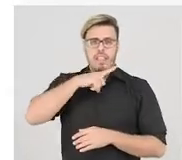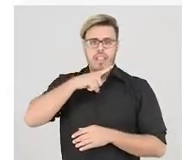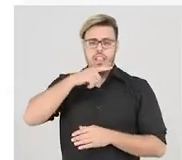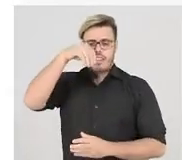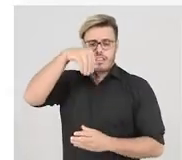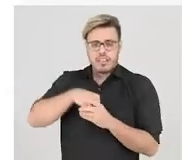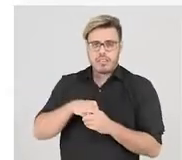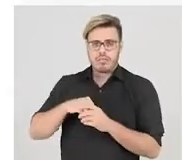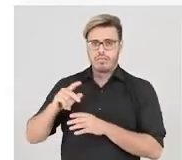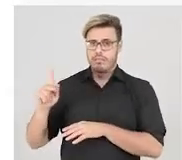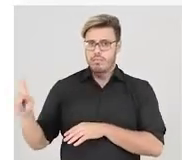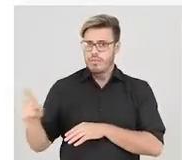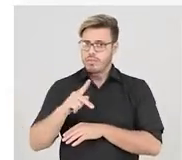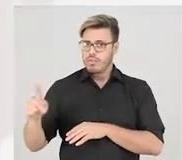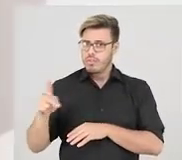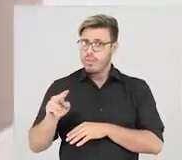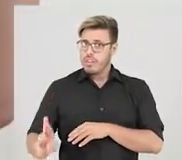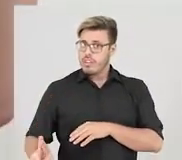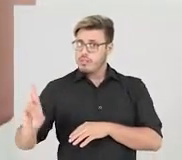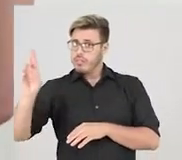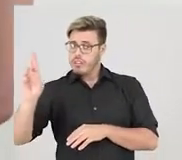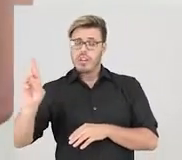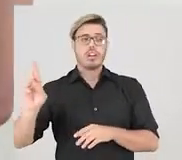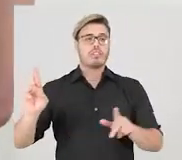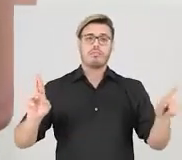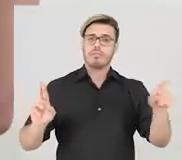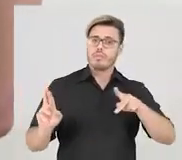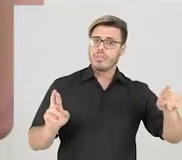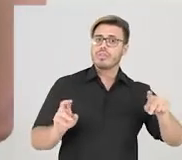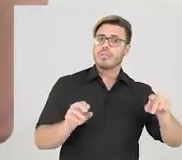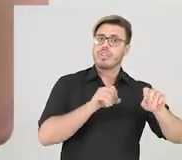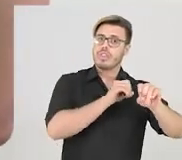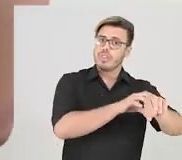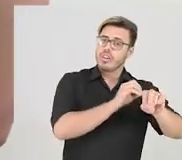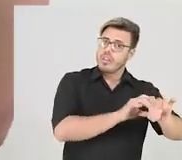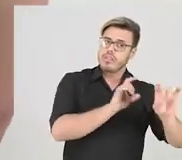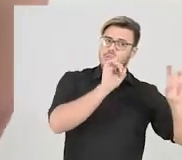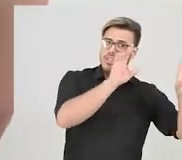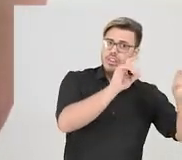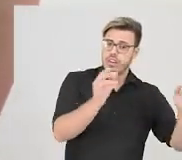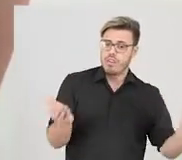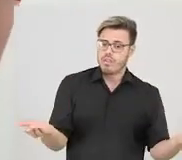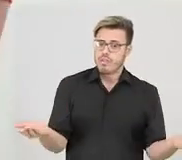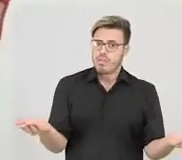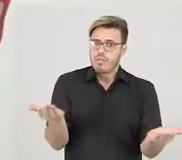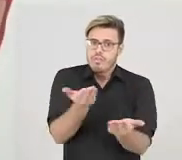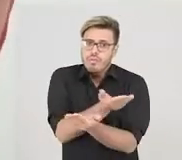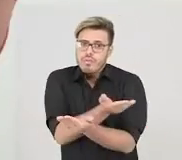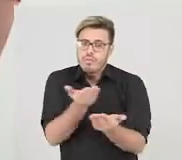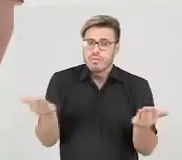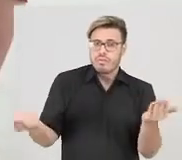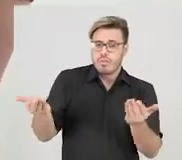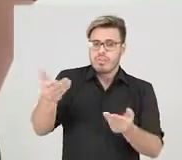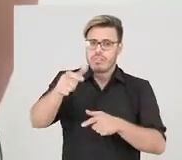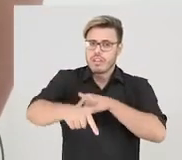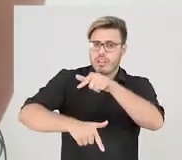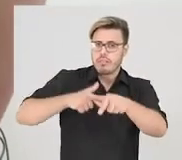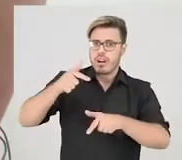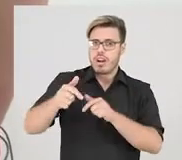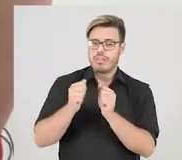um professor do ensino comum trabalhando em conjunto em prol desta turma.